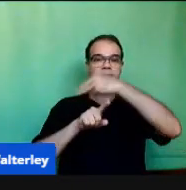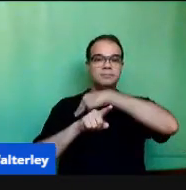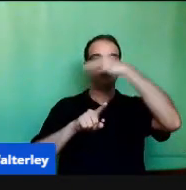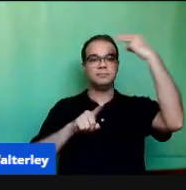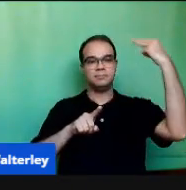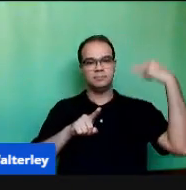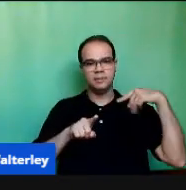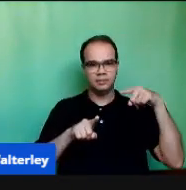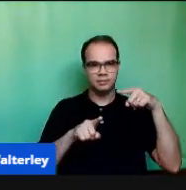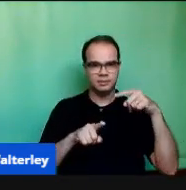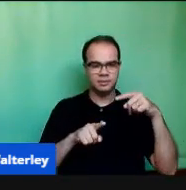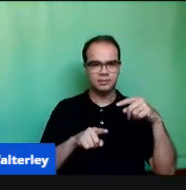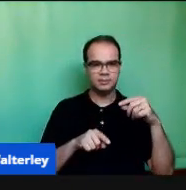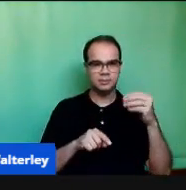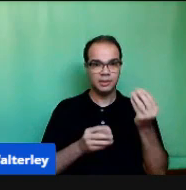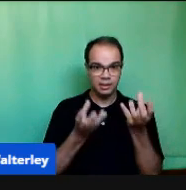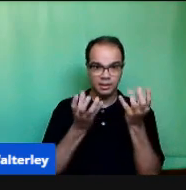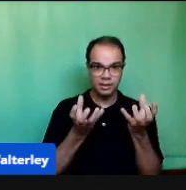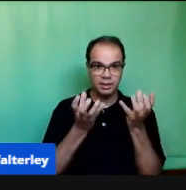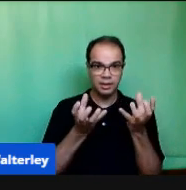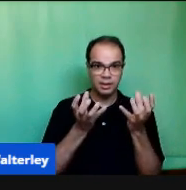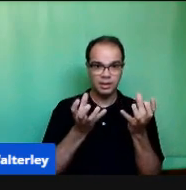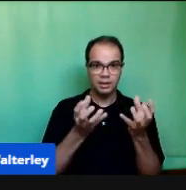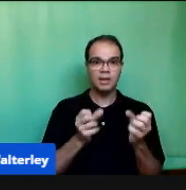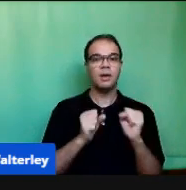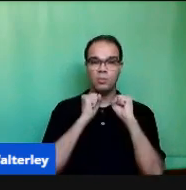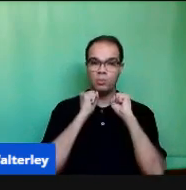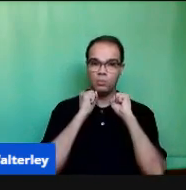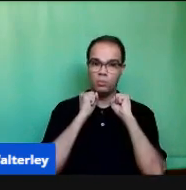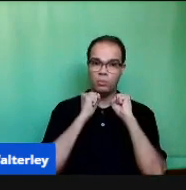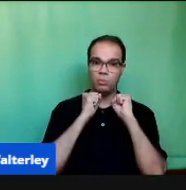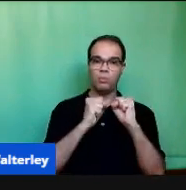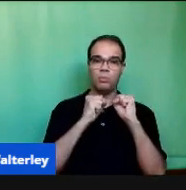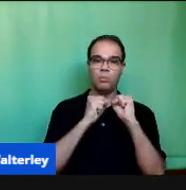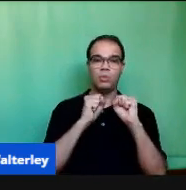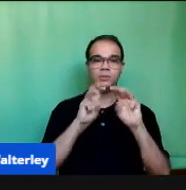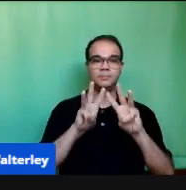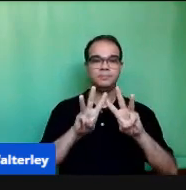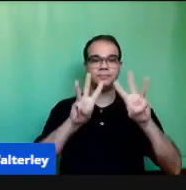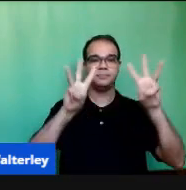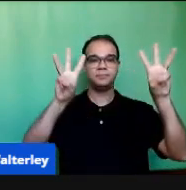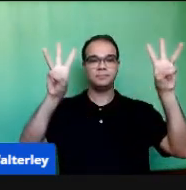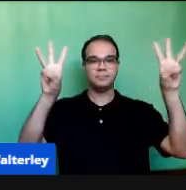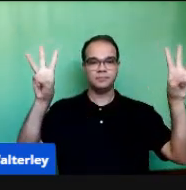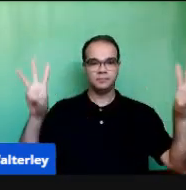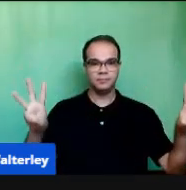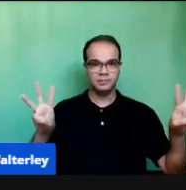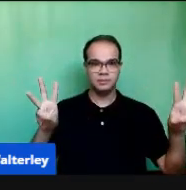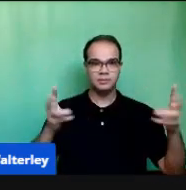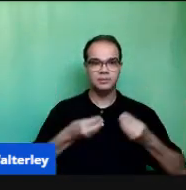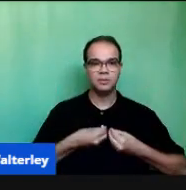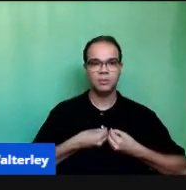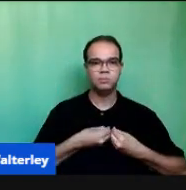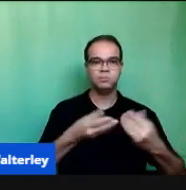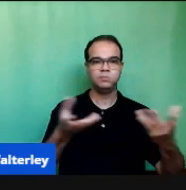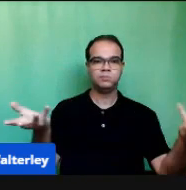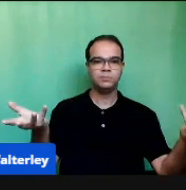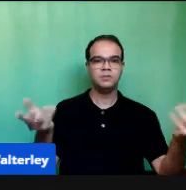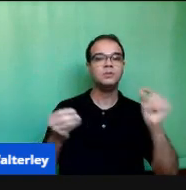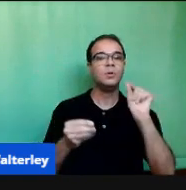tiver interesse, e vocês possam acessar também através do site, lançou um pacto